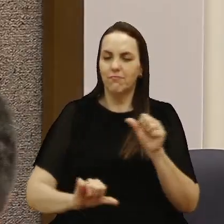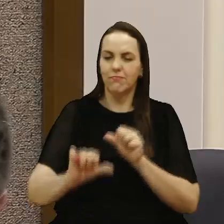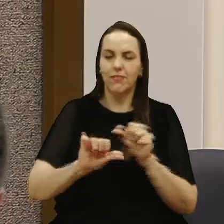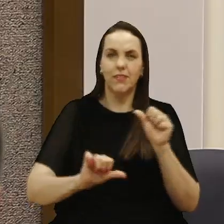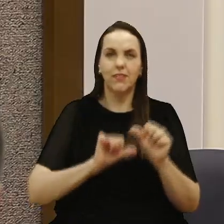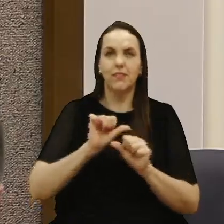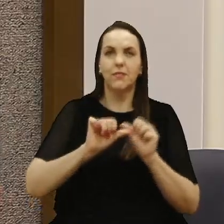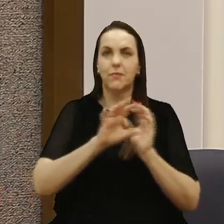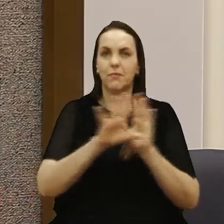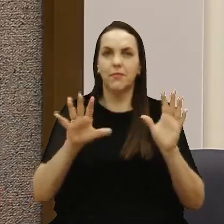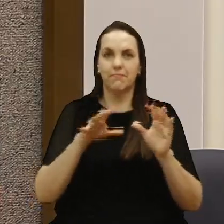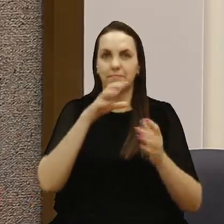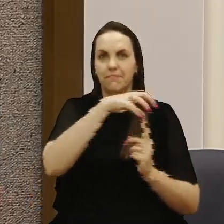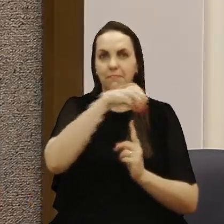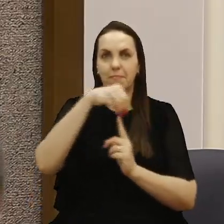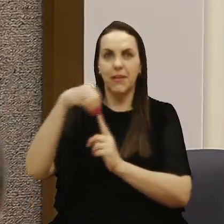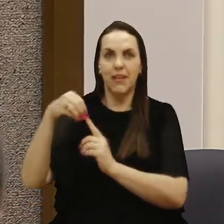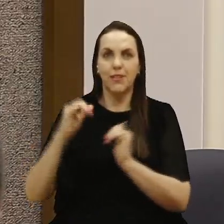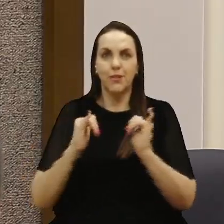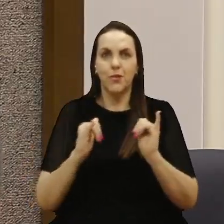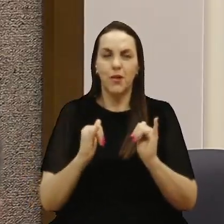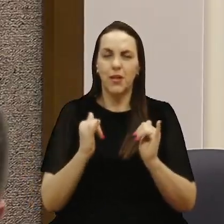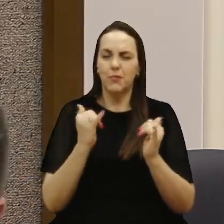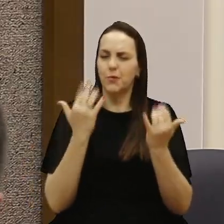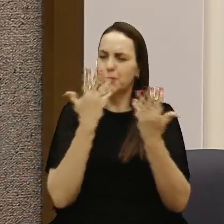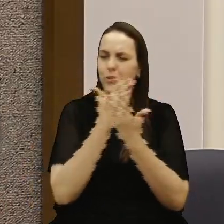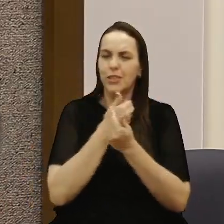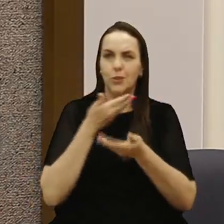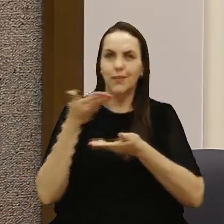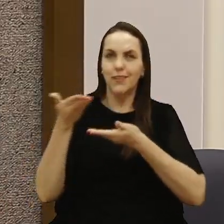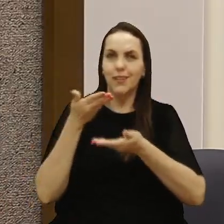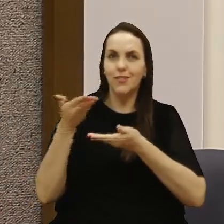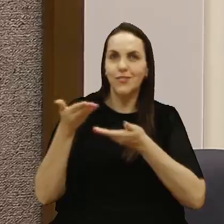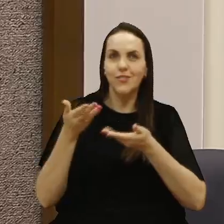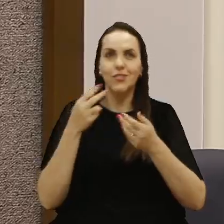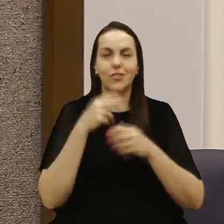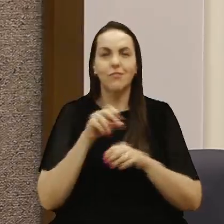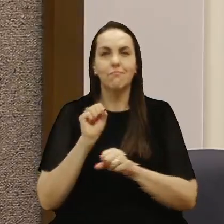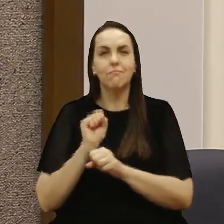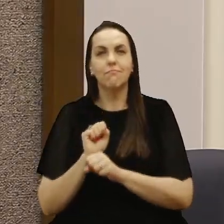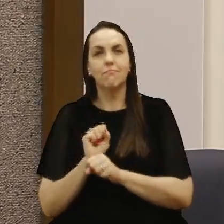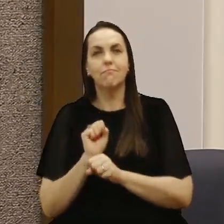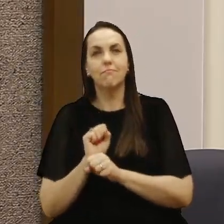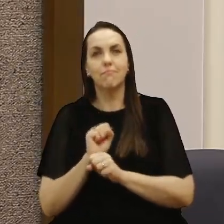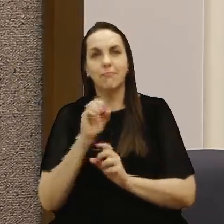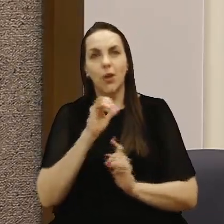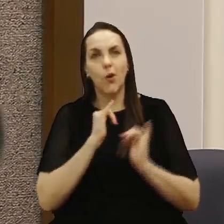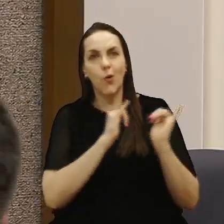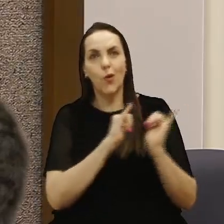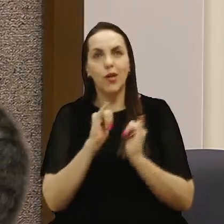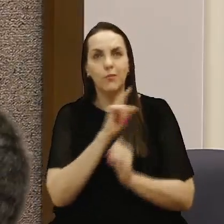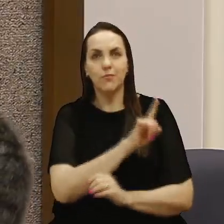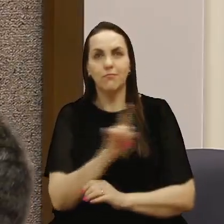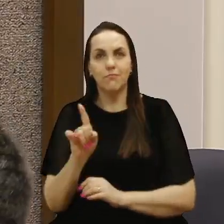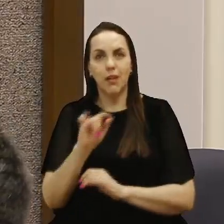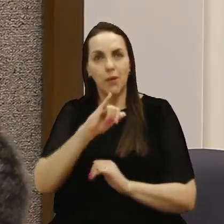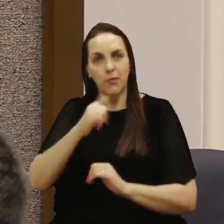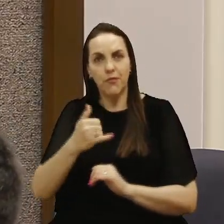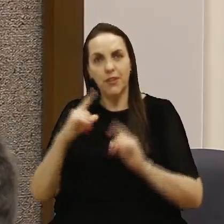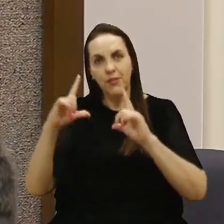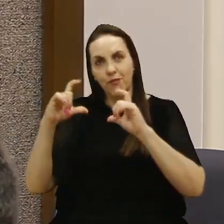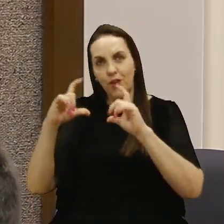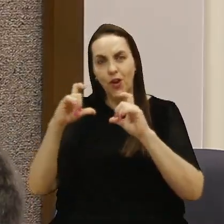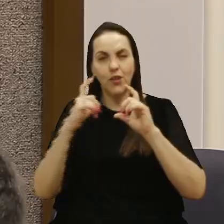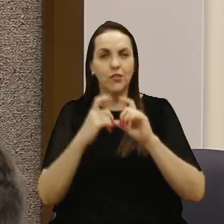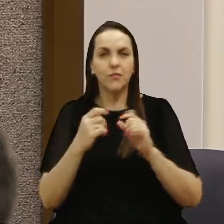ônibus interativo, onde as pessoas estão lá esperando o ônibus, aproveitam e fazem uma foto. Então,